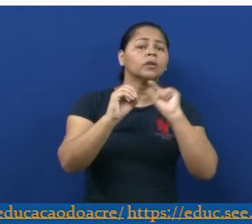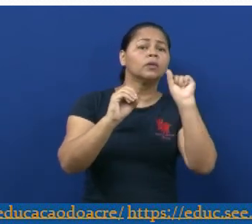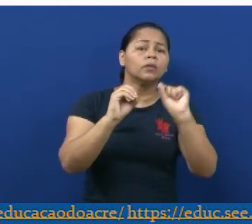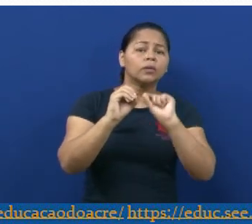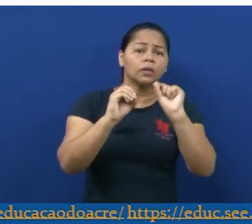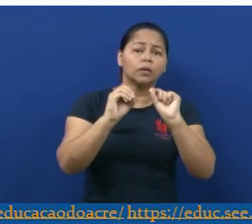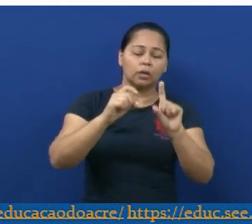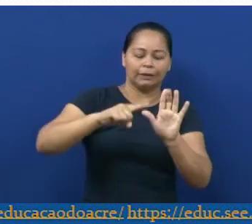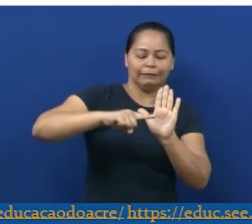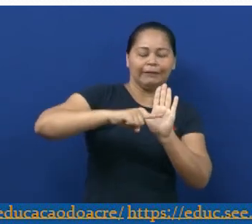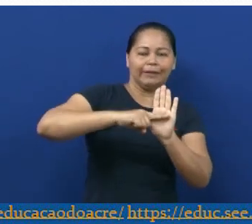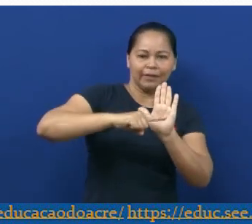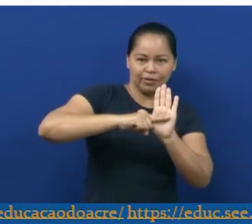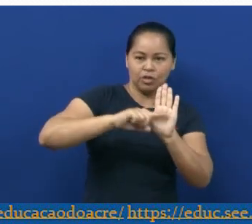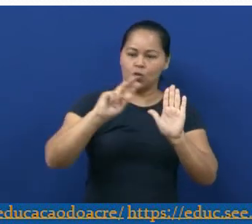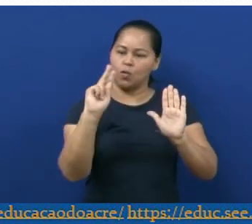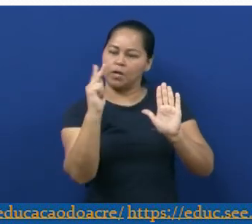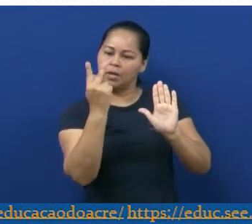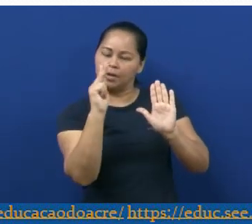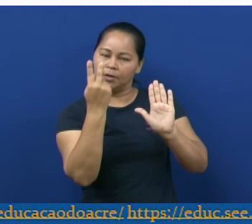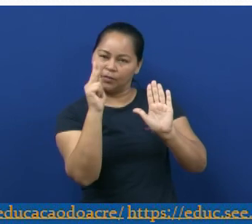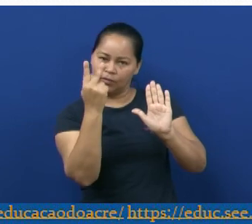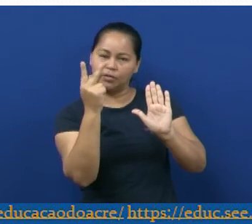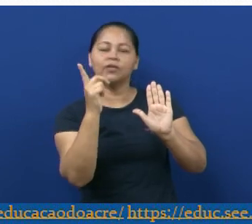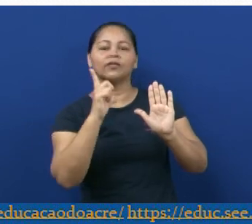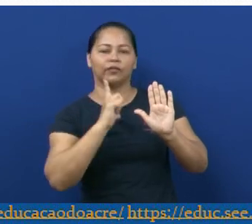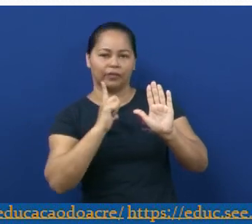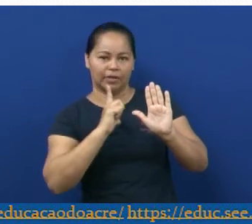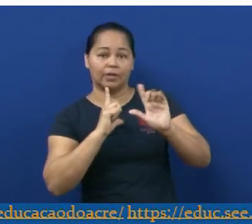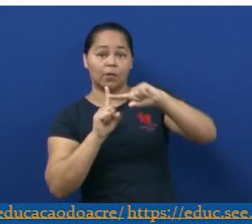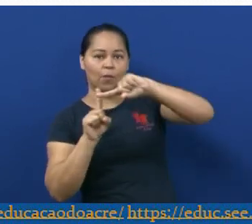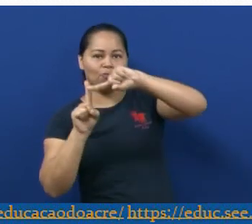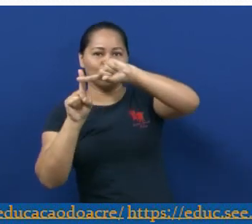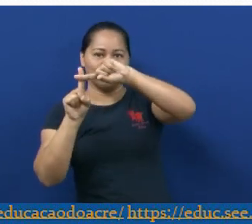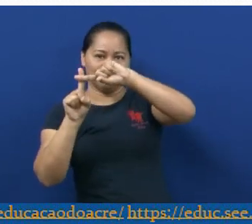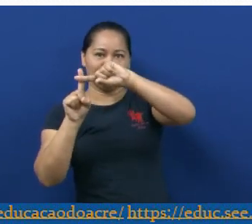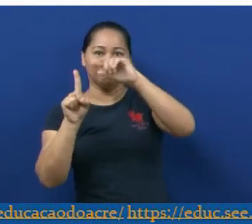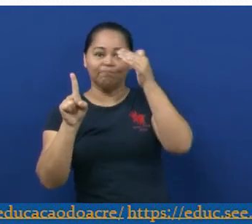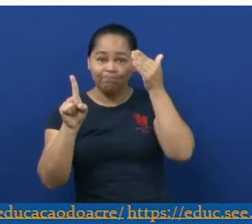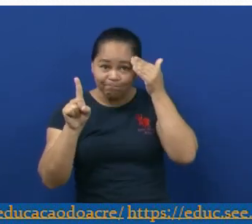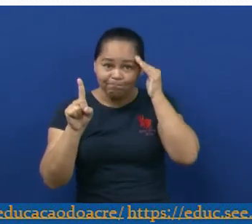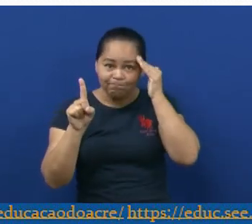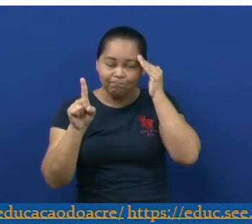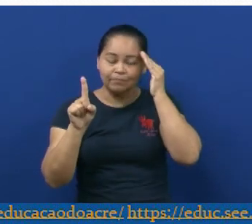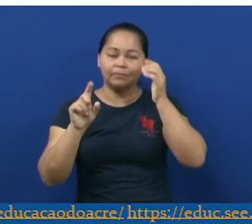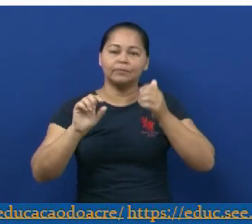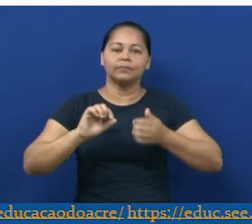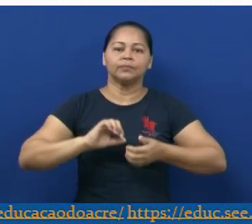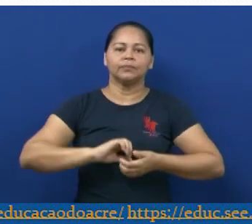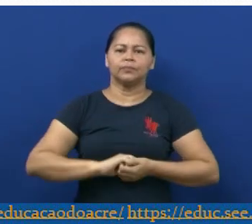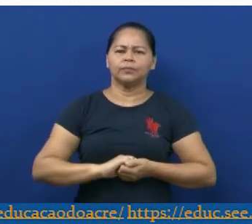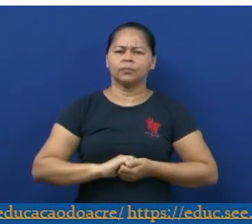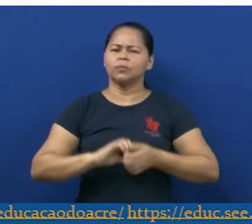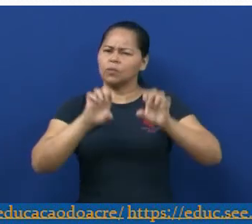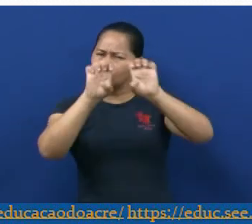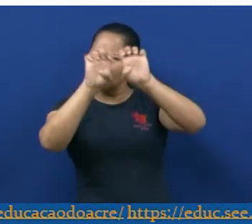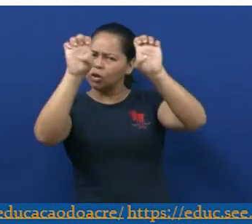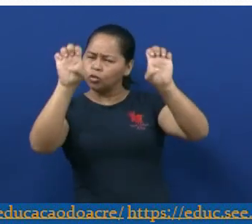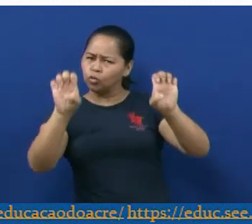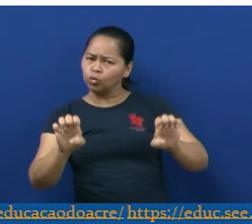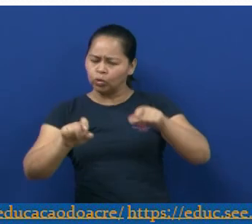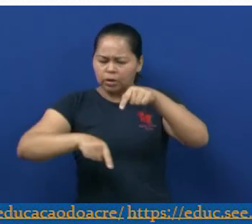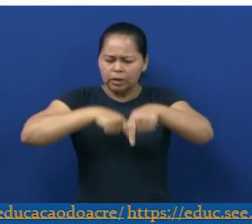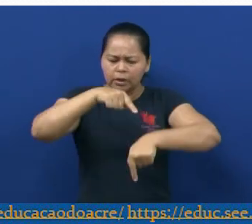polo negativo e o hidrogênio vai apresentar um polo positivo. A estrutura química